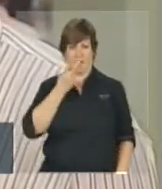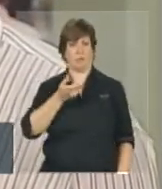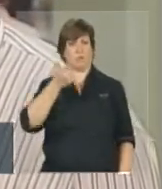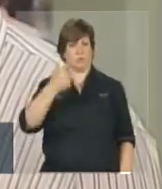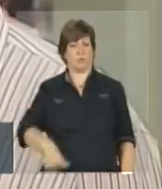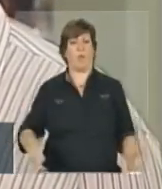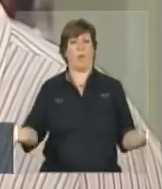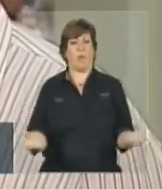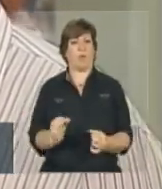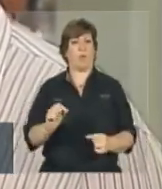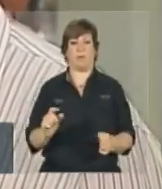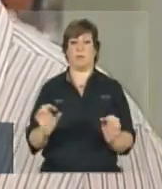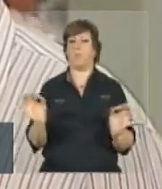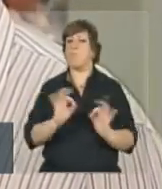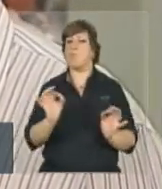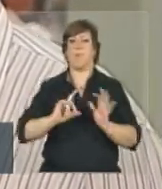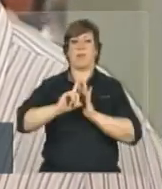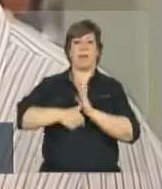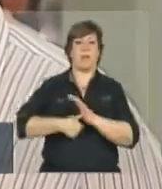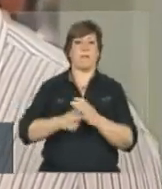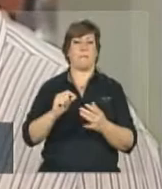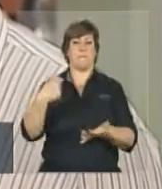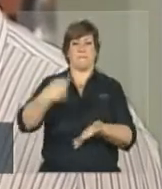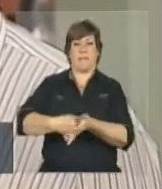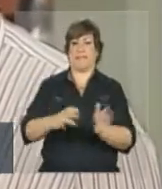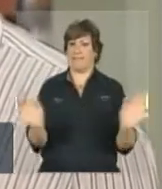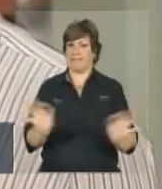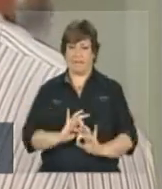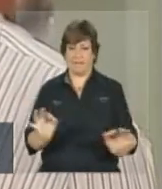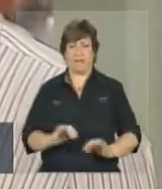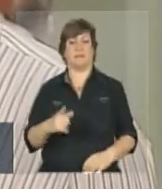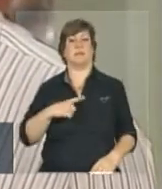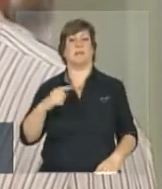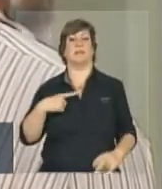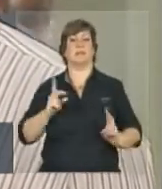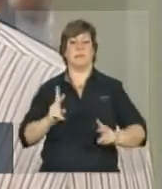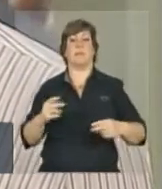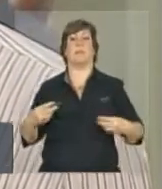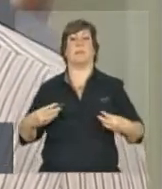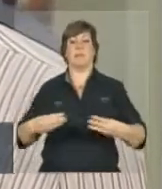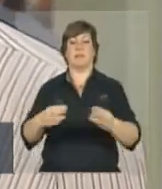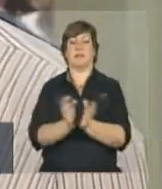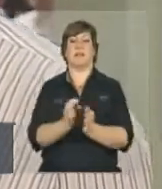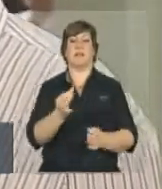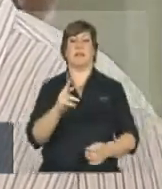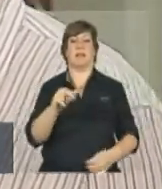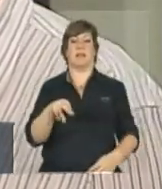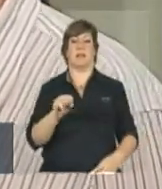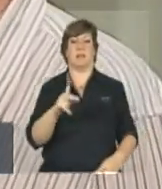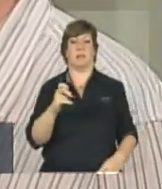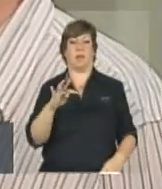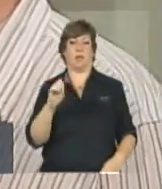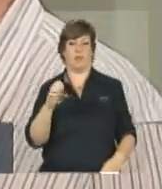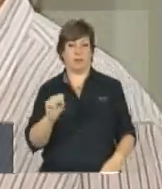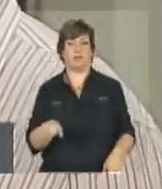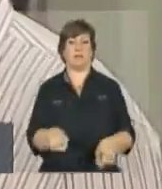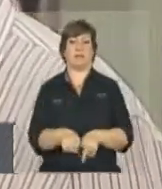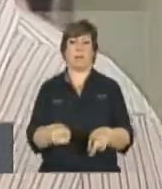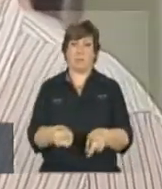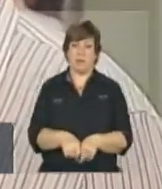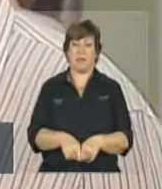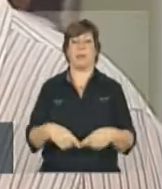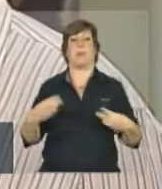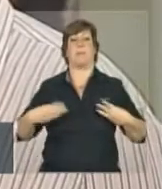hoje que não há atraso em pagamentos, que sempre o Ministério, tanto dos transportes como